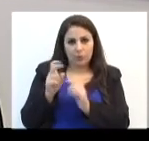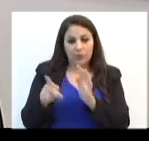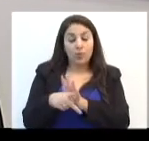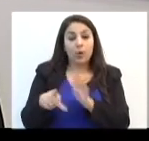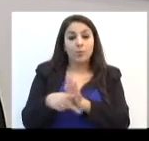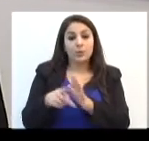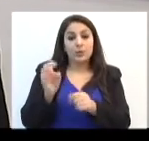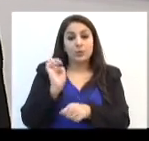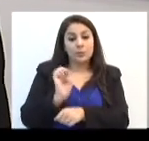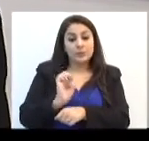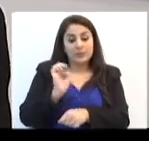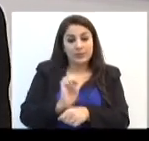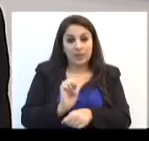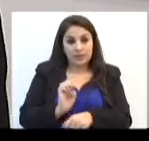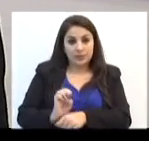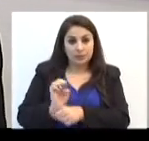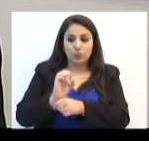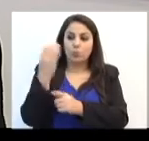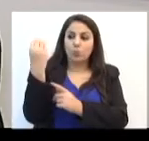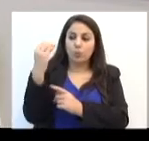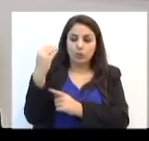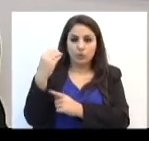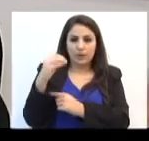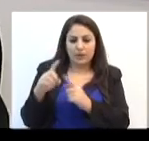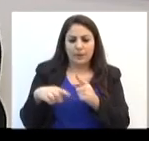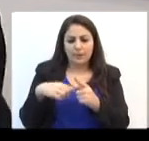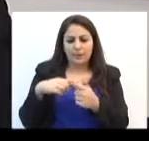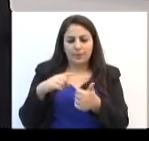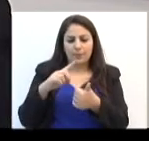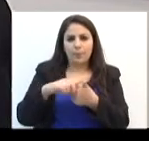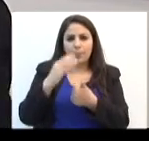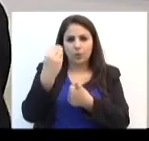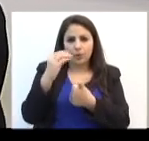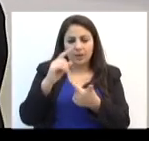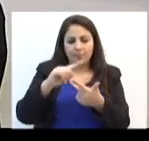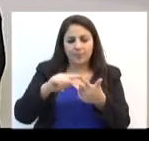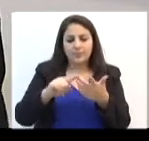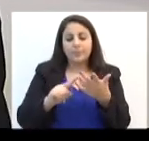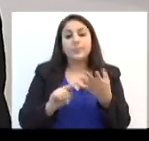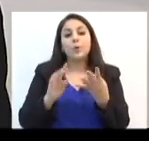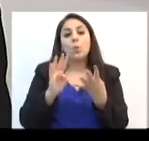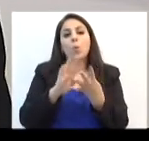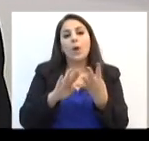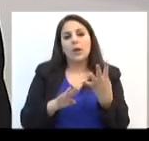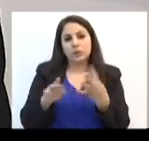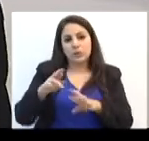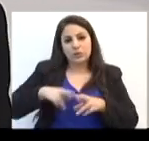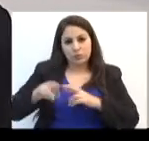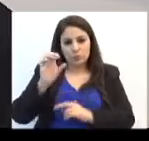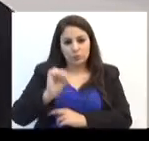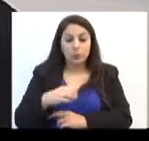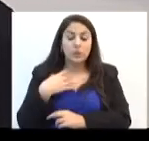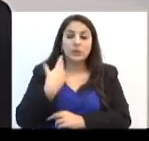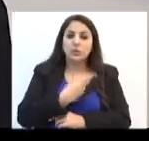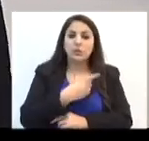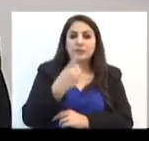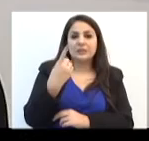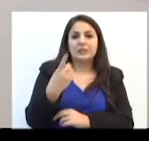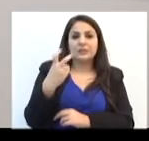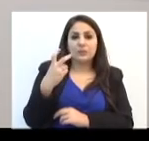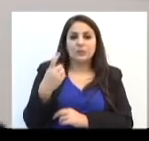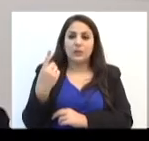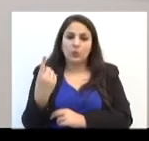no estado, inclusive de Porto Alegre e mais 4 na região sul, e nós ficaríamos com